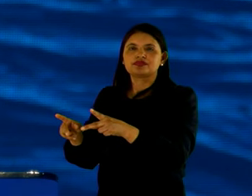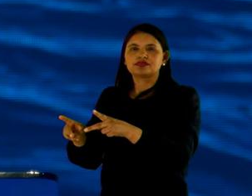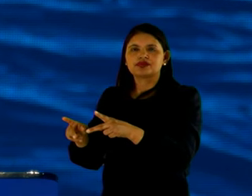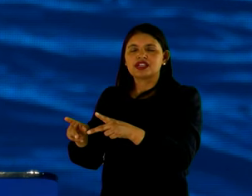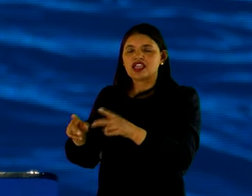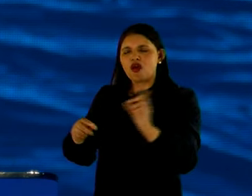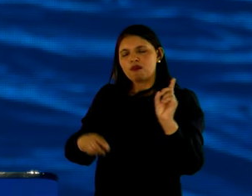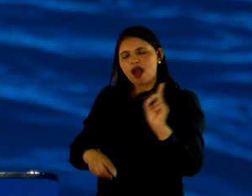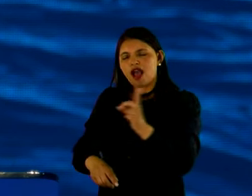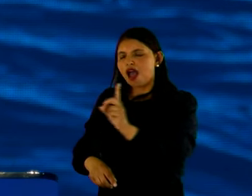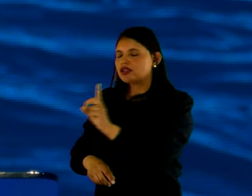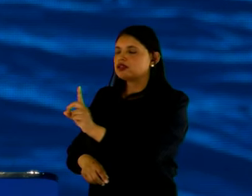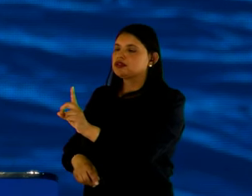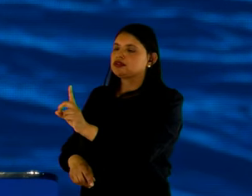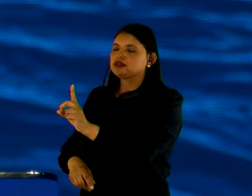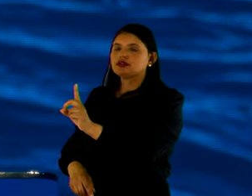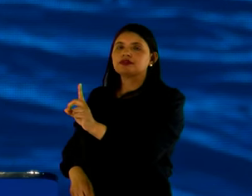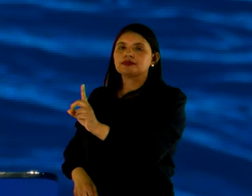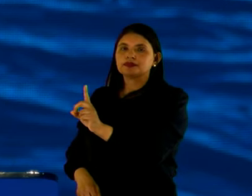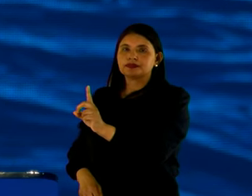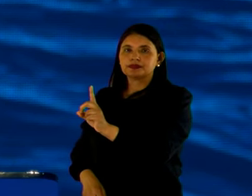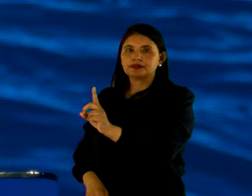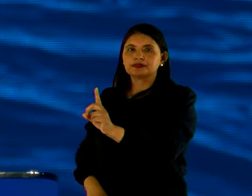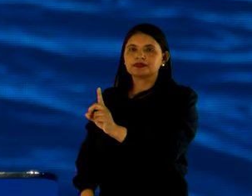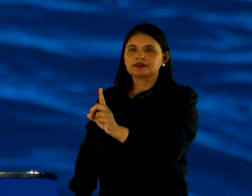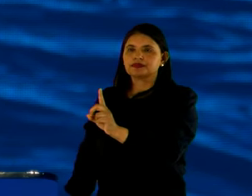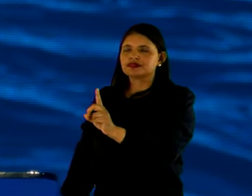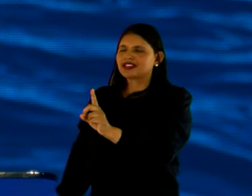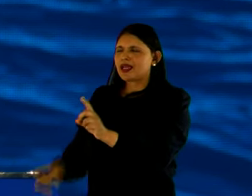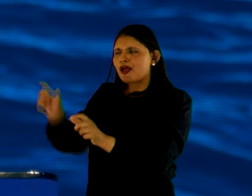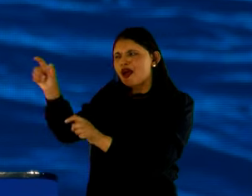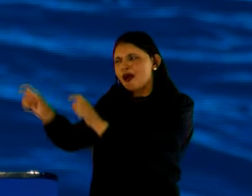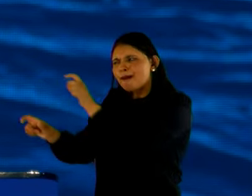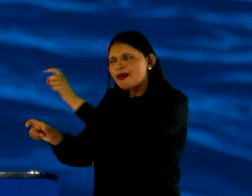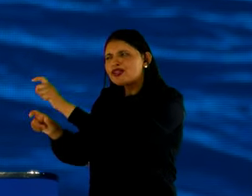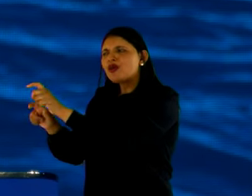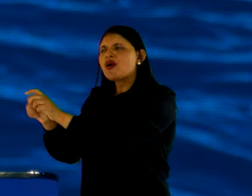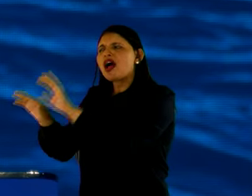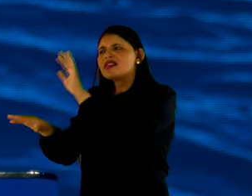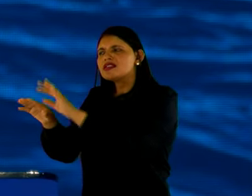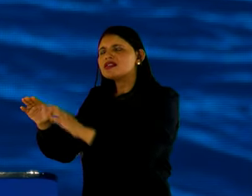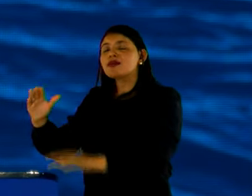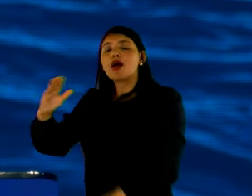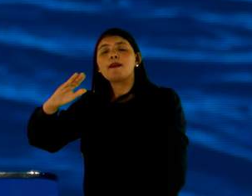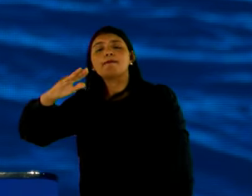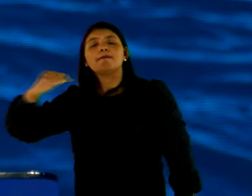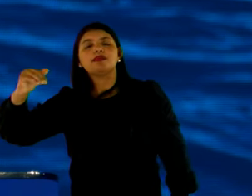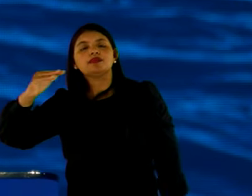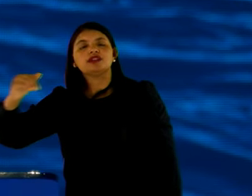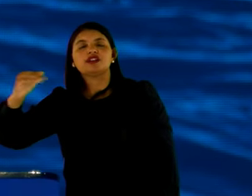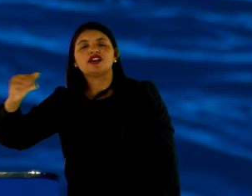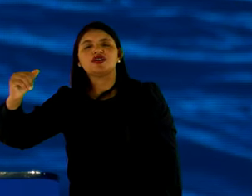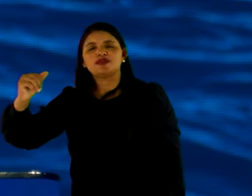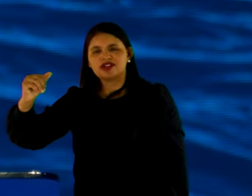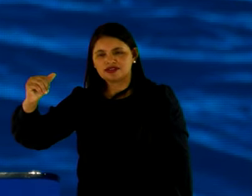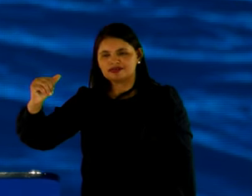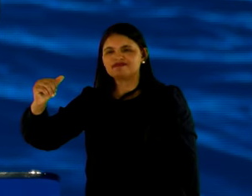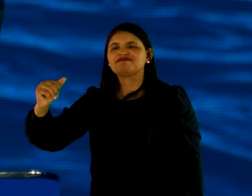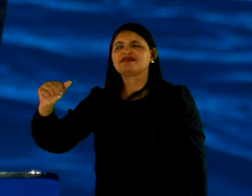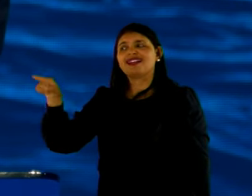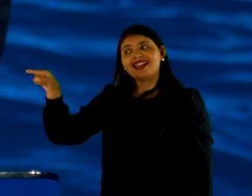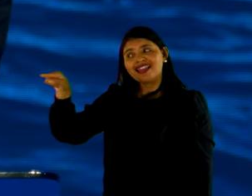E quando eu chego na empresa, homens e mulheres me procuram lá e já sabem que eu sou